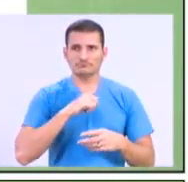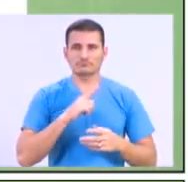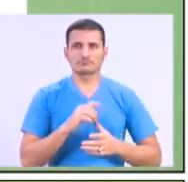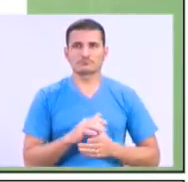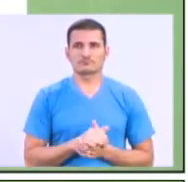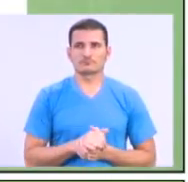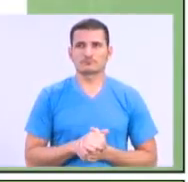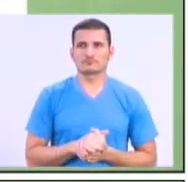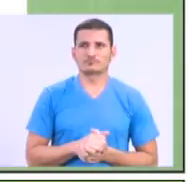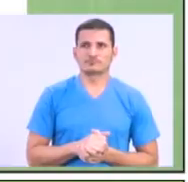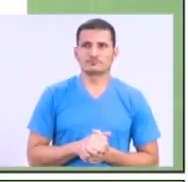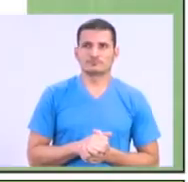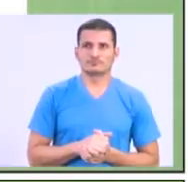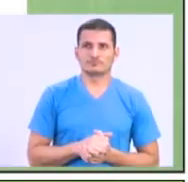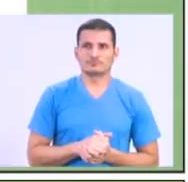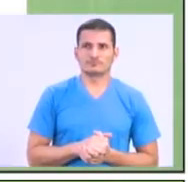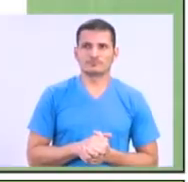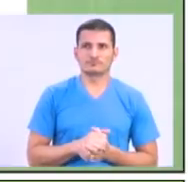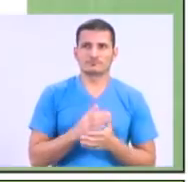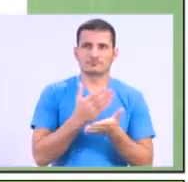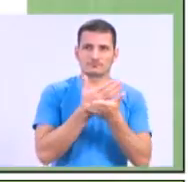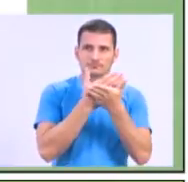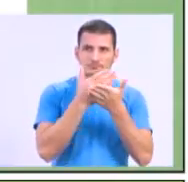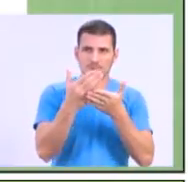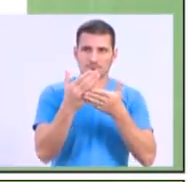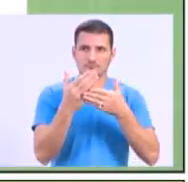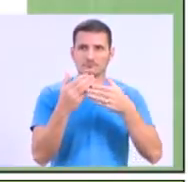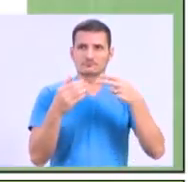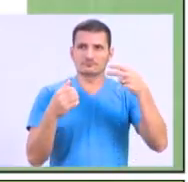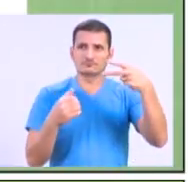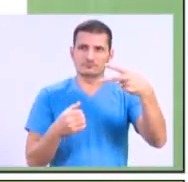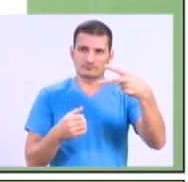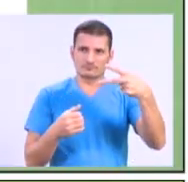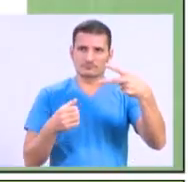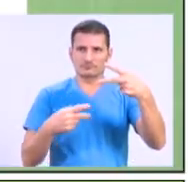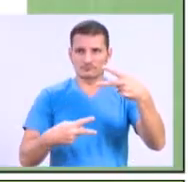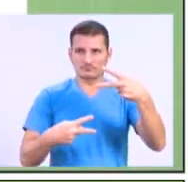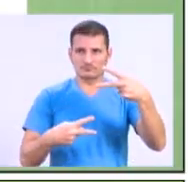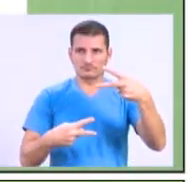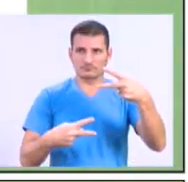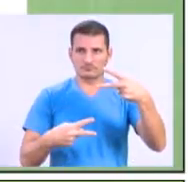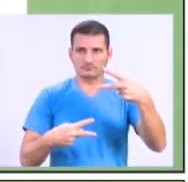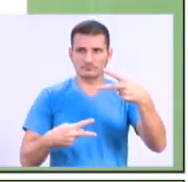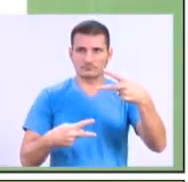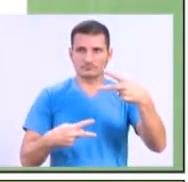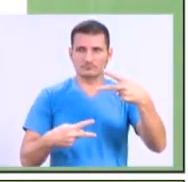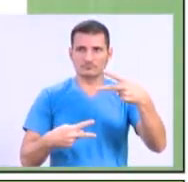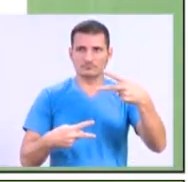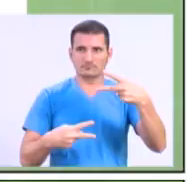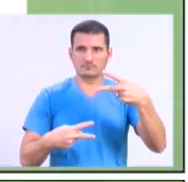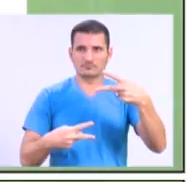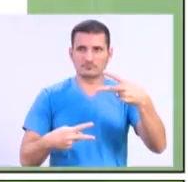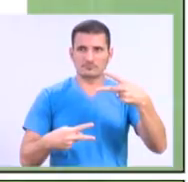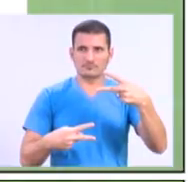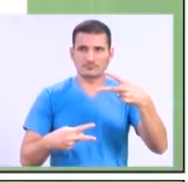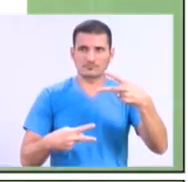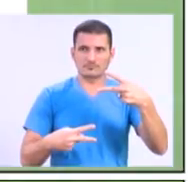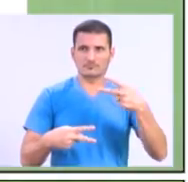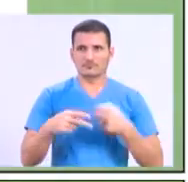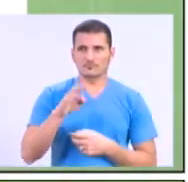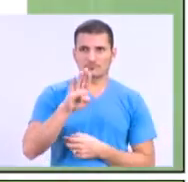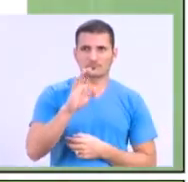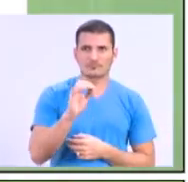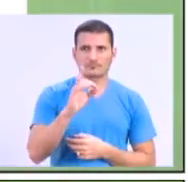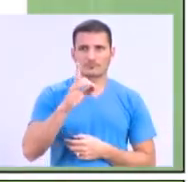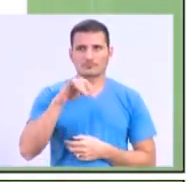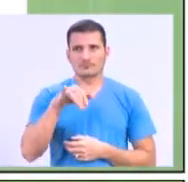temos o início e o fim do body, certo? Dentro do body, nós temos